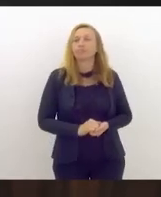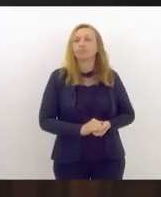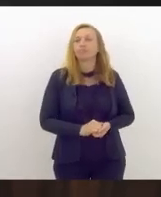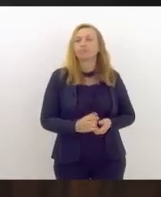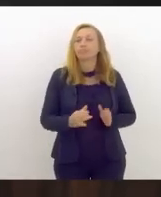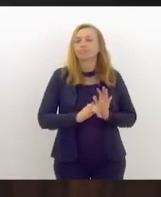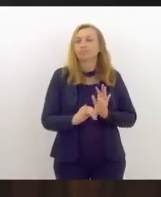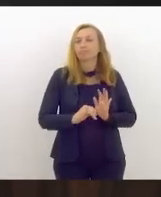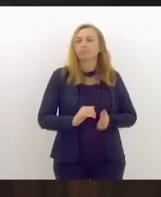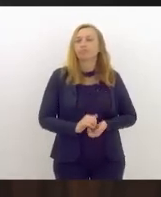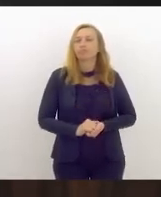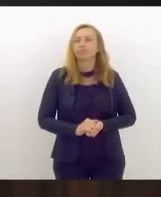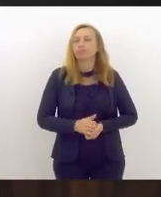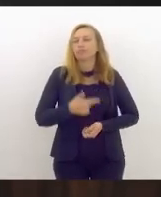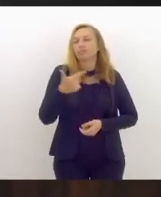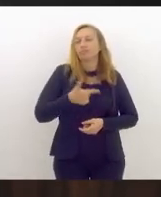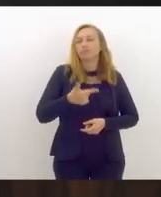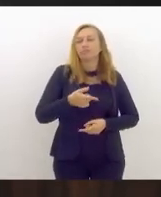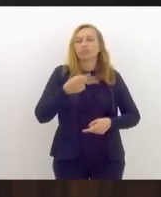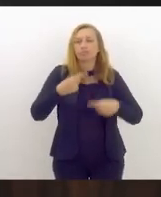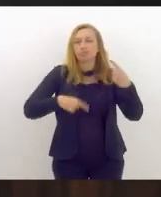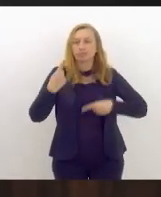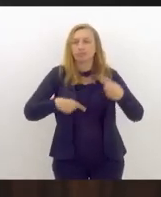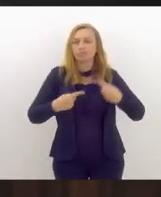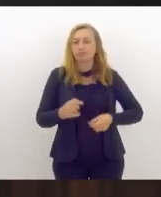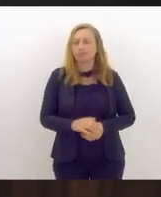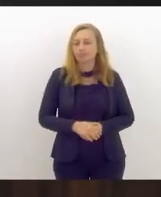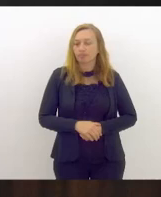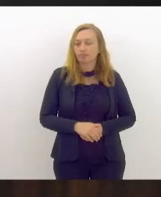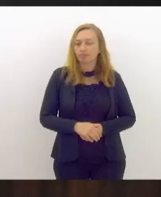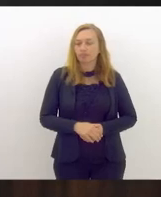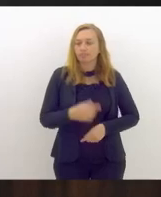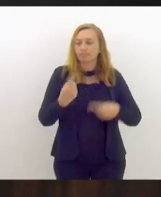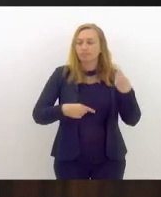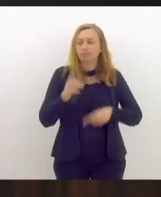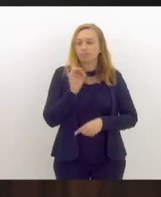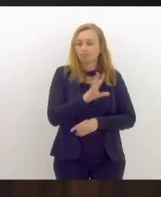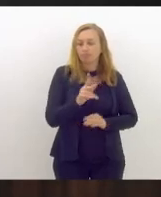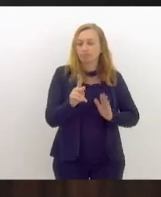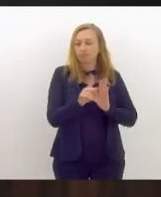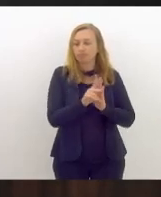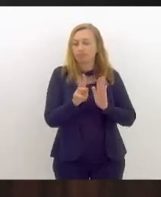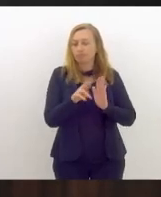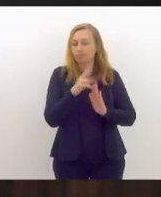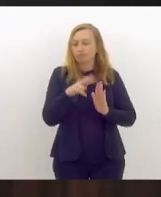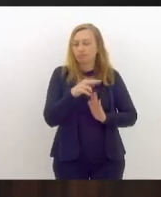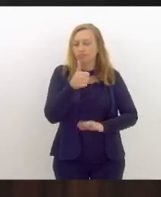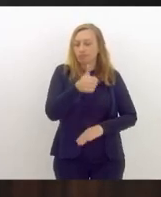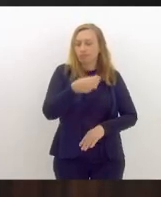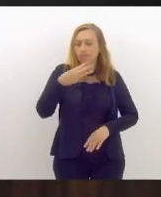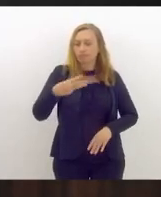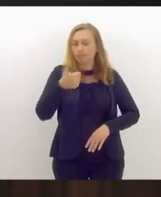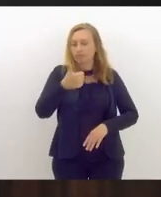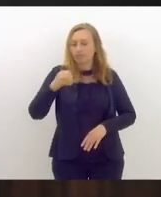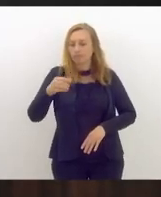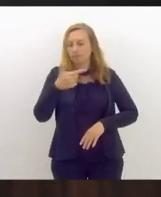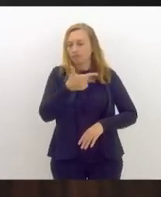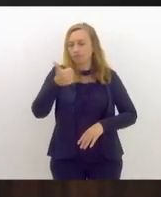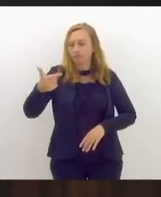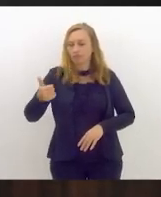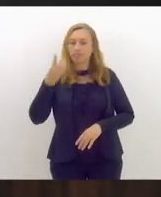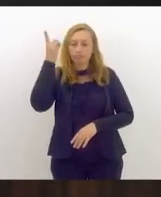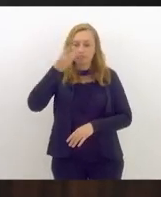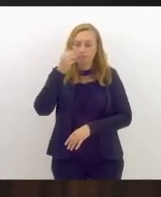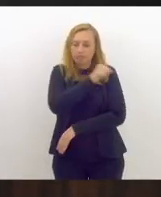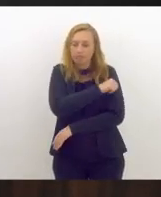a redação do vencido para a segunda discussão. Em discussão única, projeto de resolução 1310 de 22, de autoria da deputada